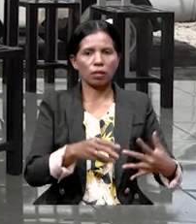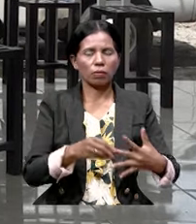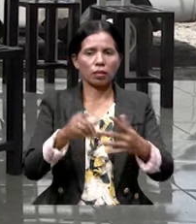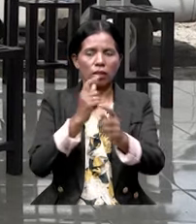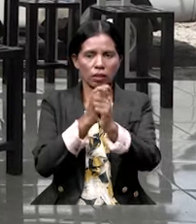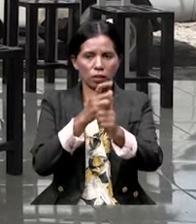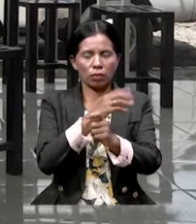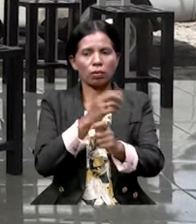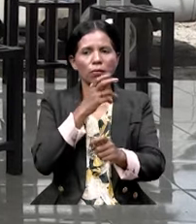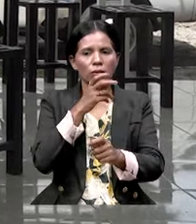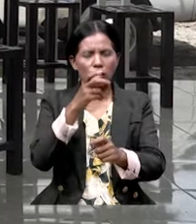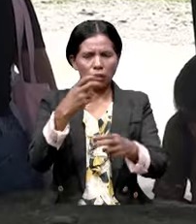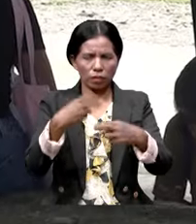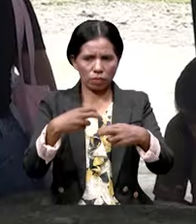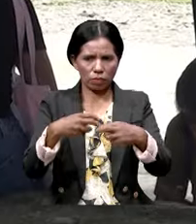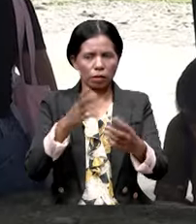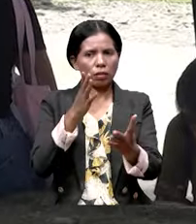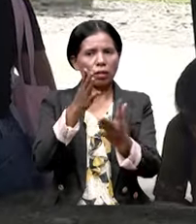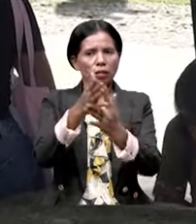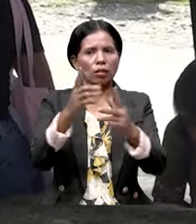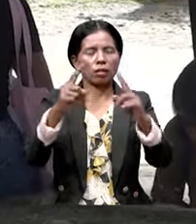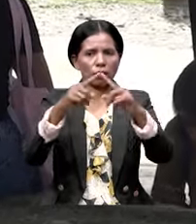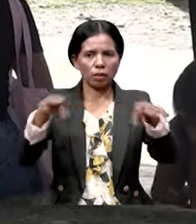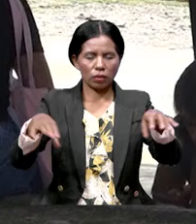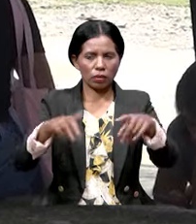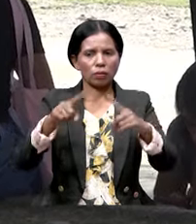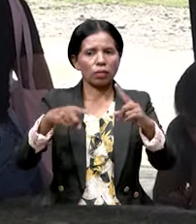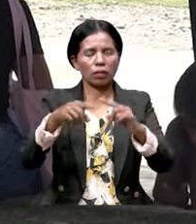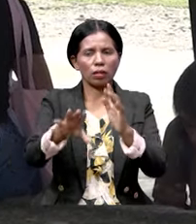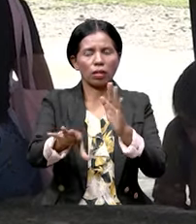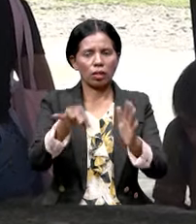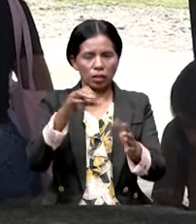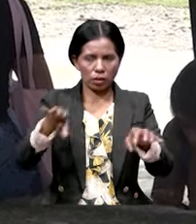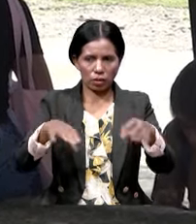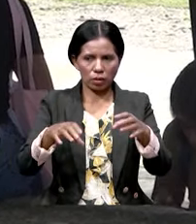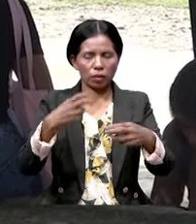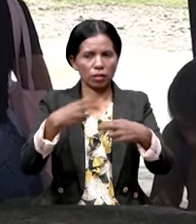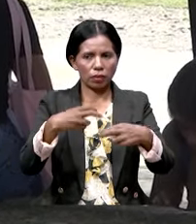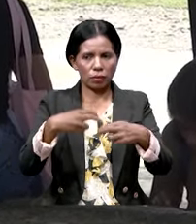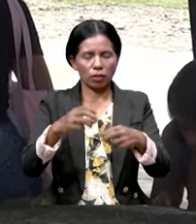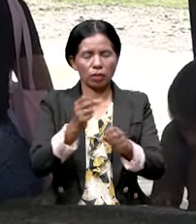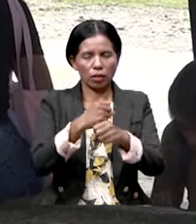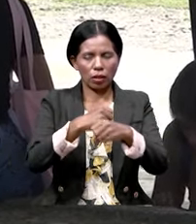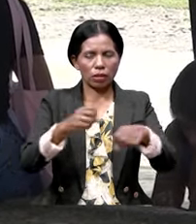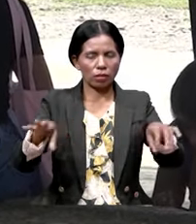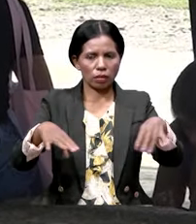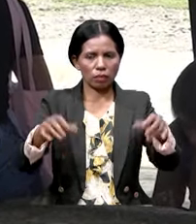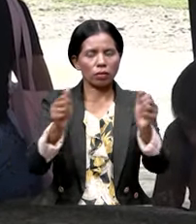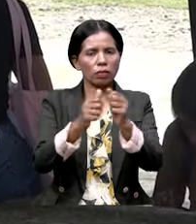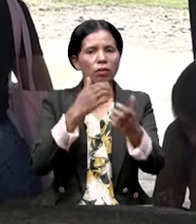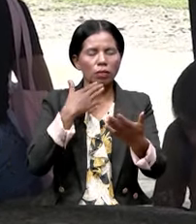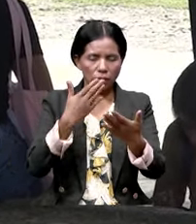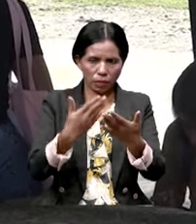português, non é difícil ato acesso ba serviço, no banheira retan serviço, difícil ato halau serviço rodia.